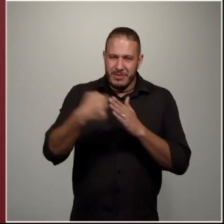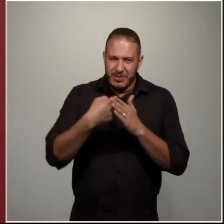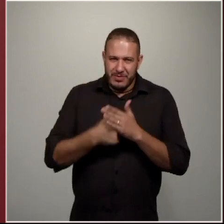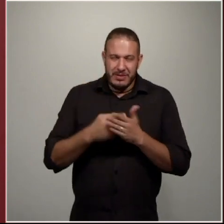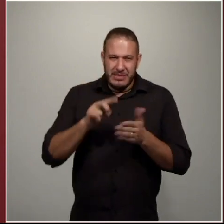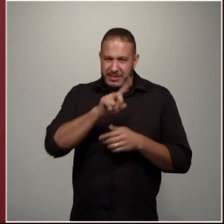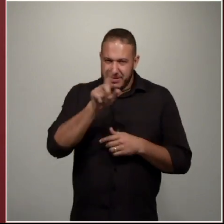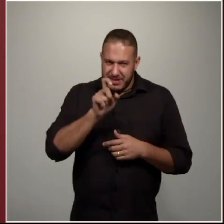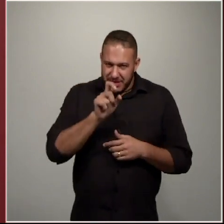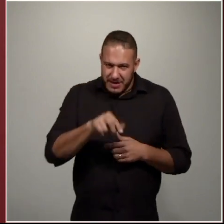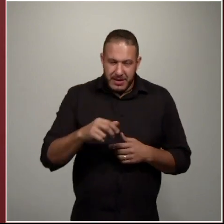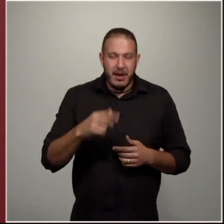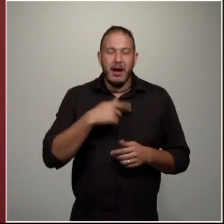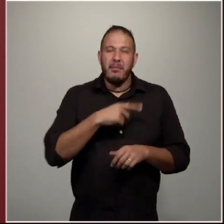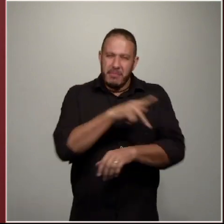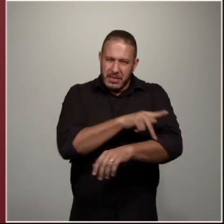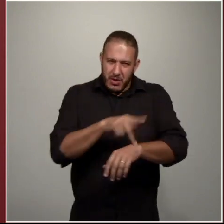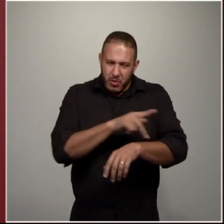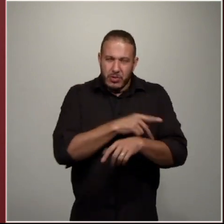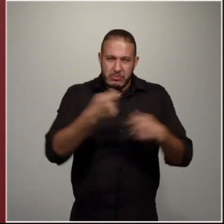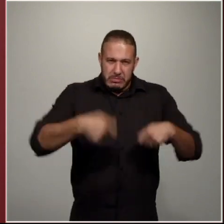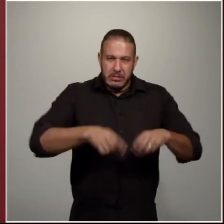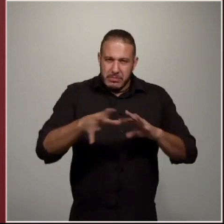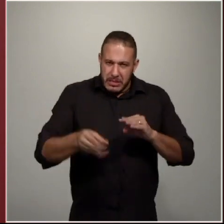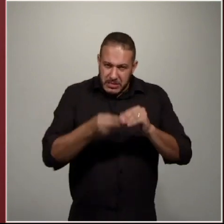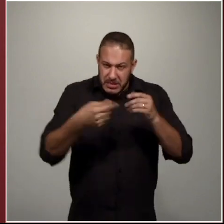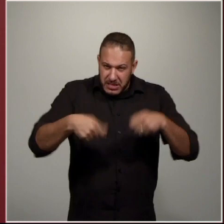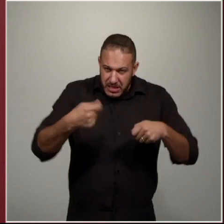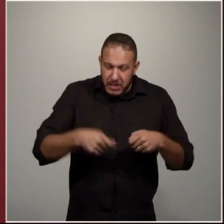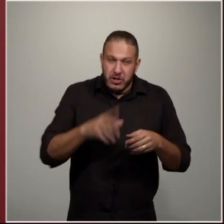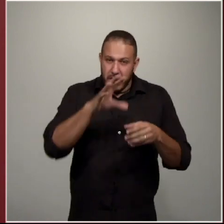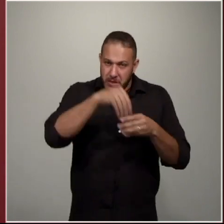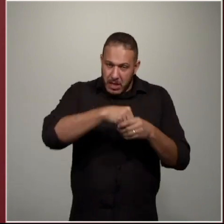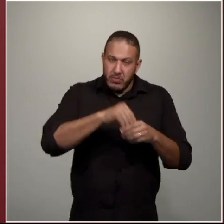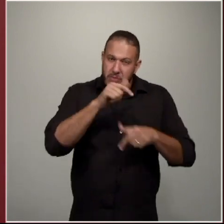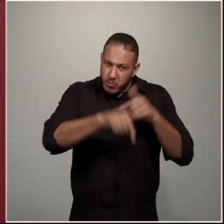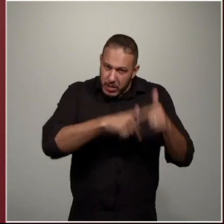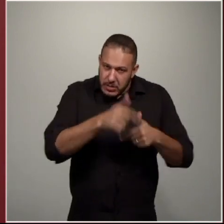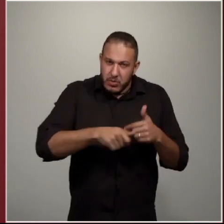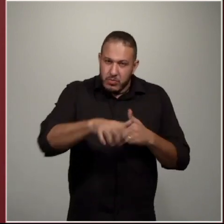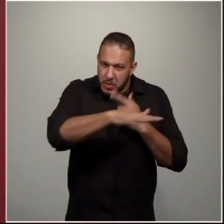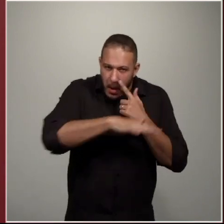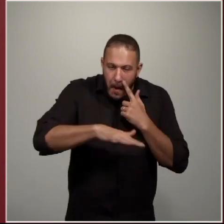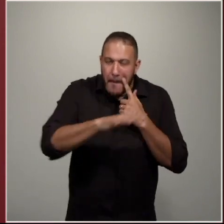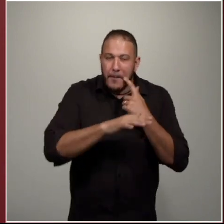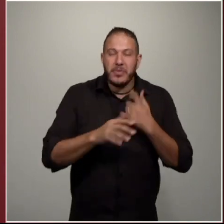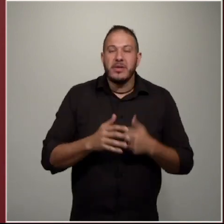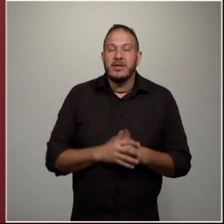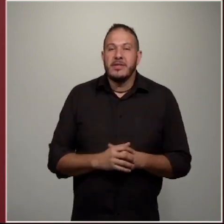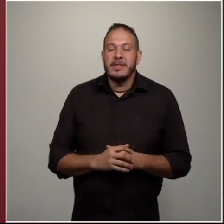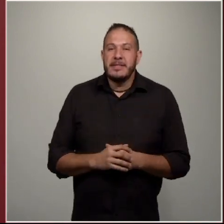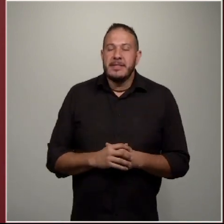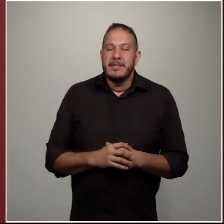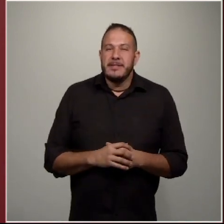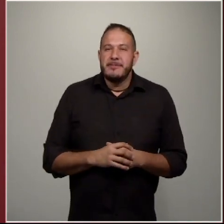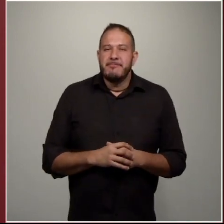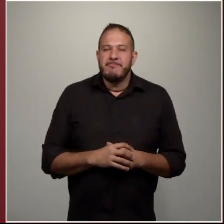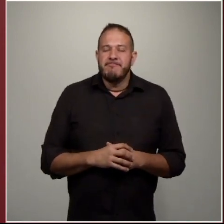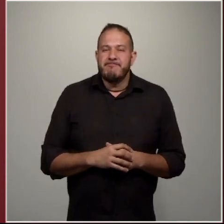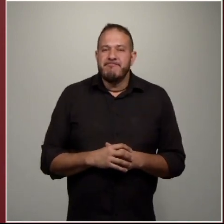o pedagogo super necessidade de matemática dentro de sua atuação do fundamental 1 é